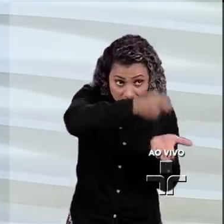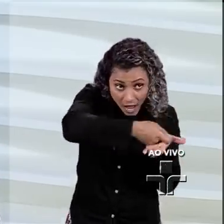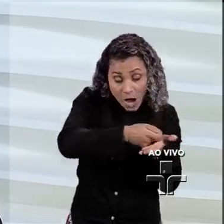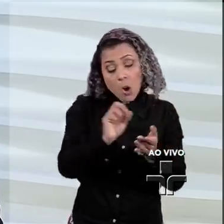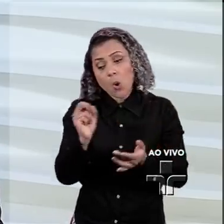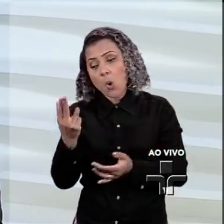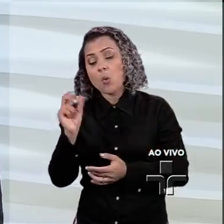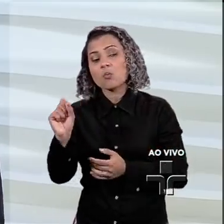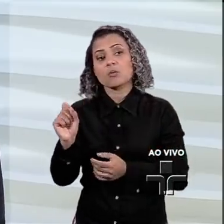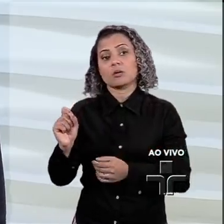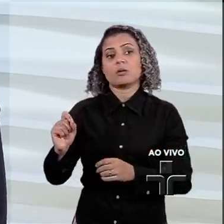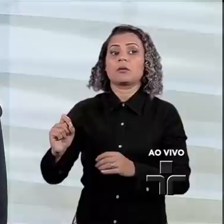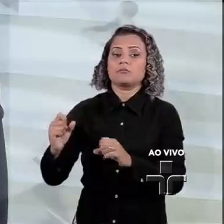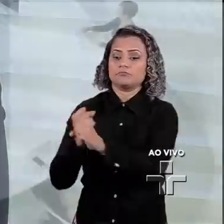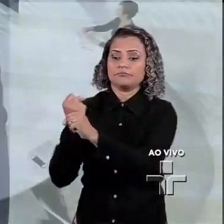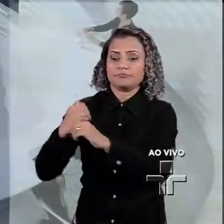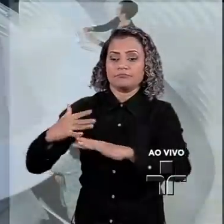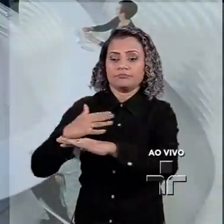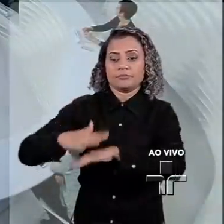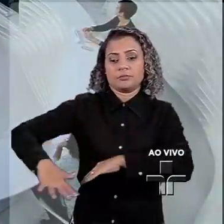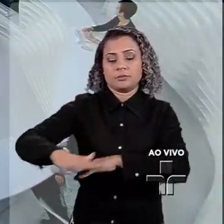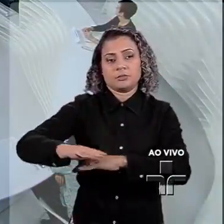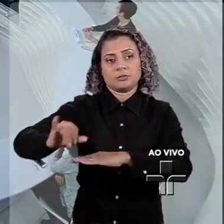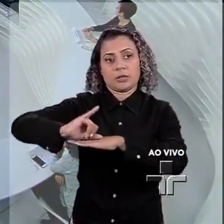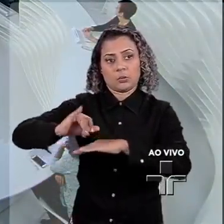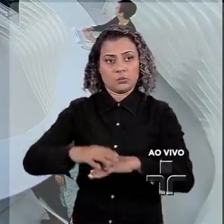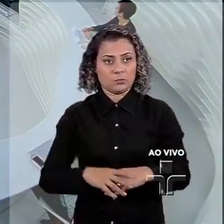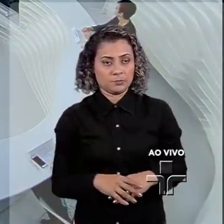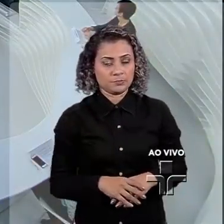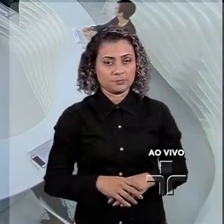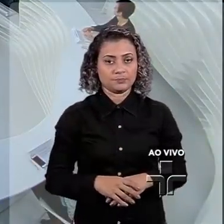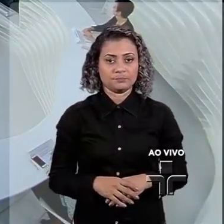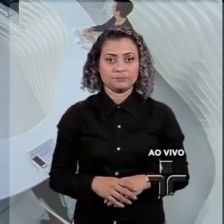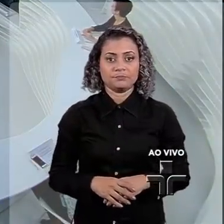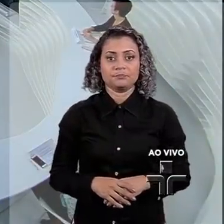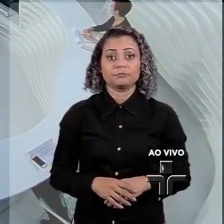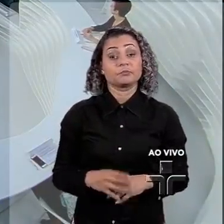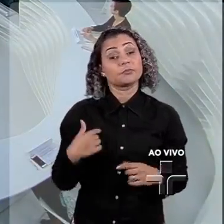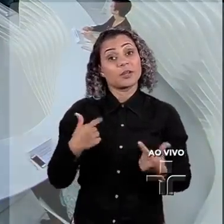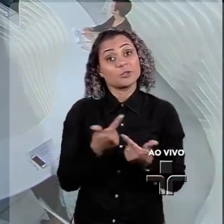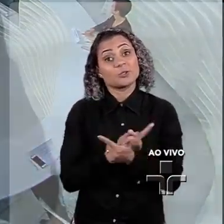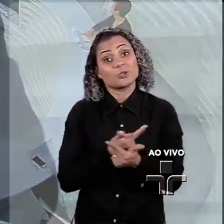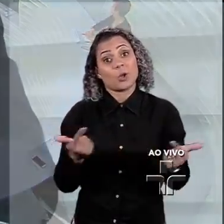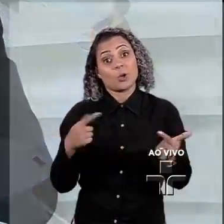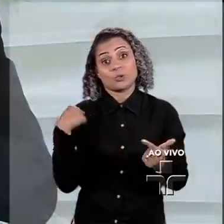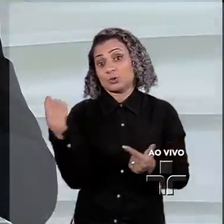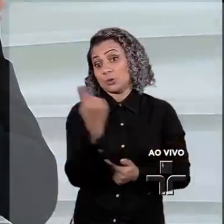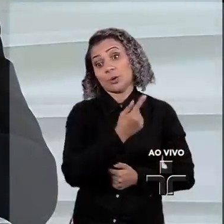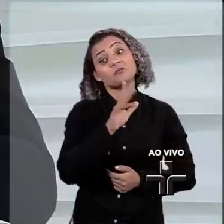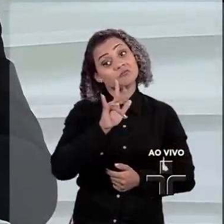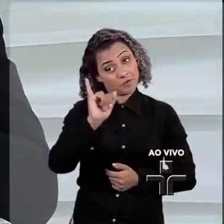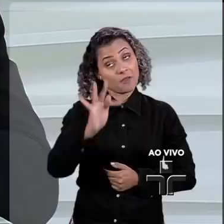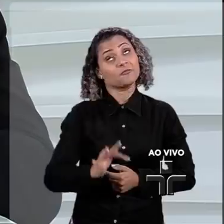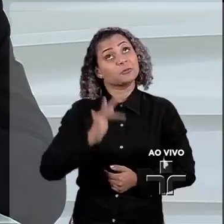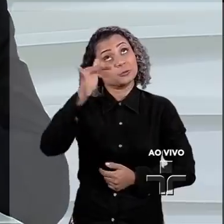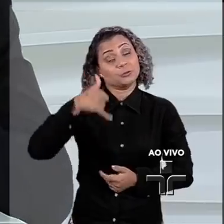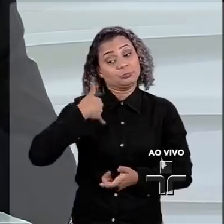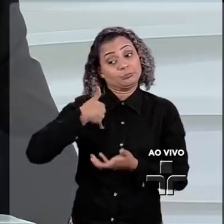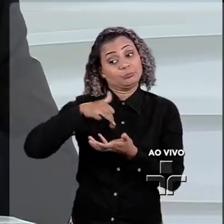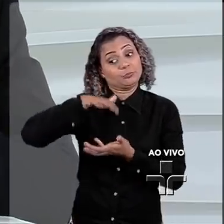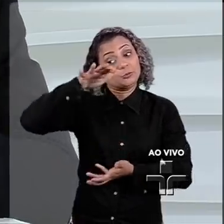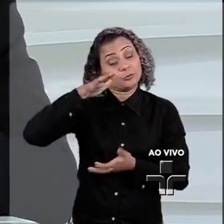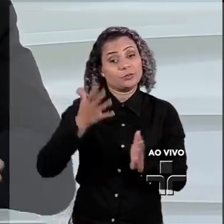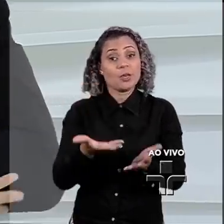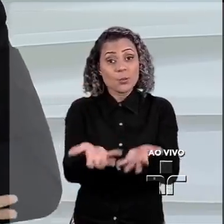na nova Operação Urbana Centro. Raul. Olha, com sorte vamos todos envelhecer. Eu queria aproveitar o